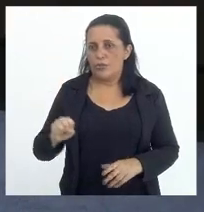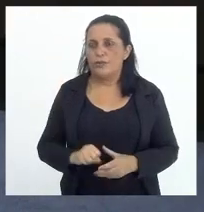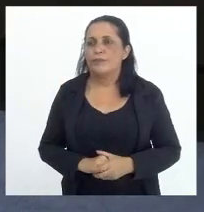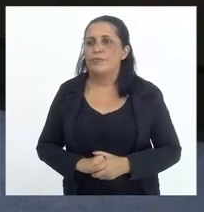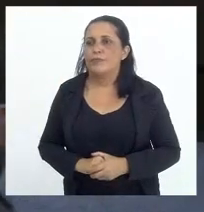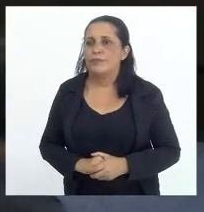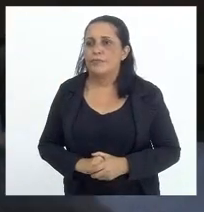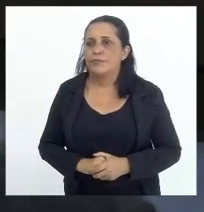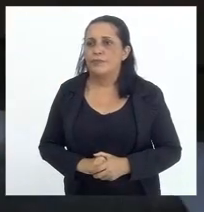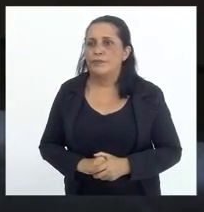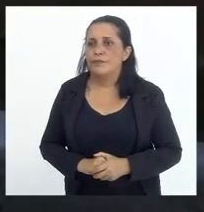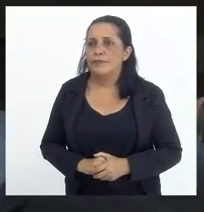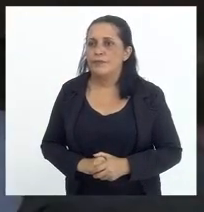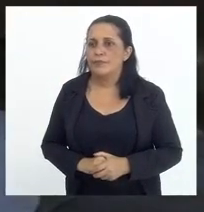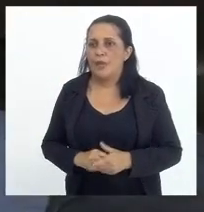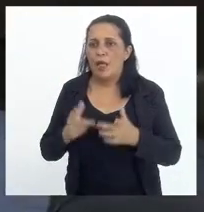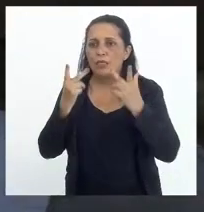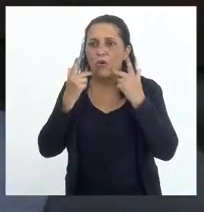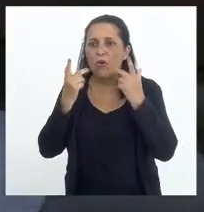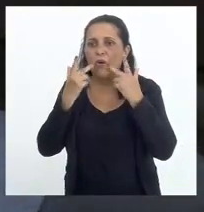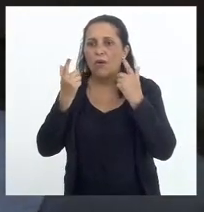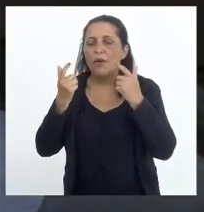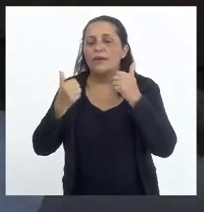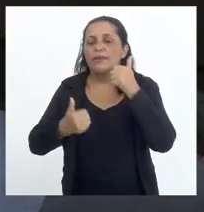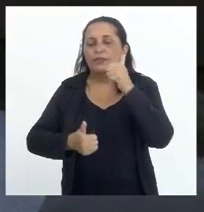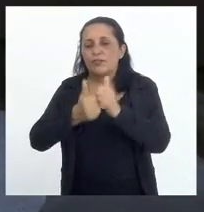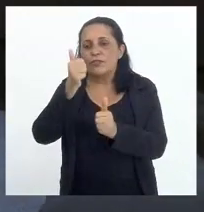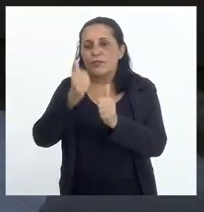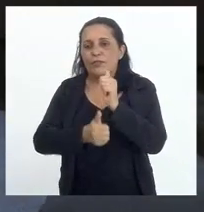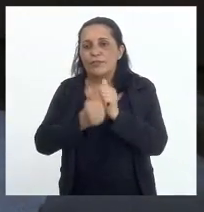Ator, jogador de futebol,